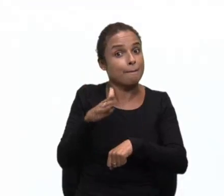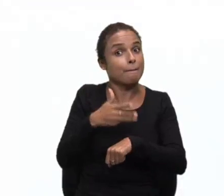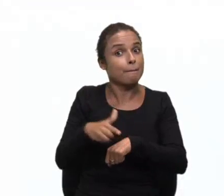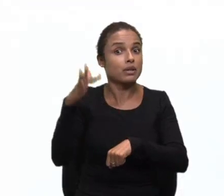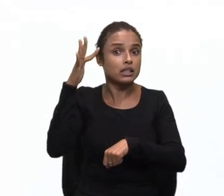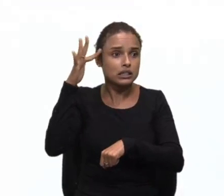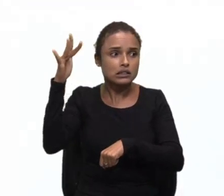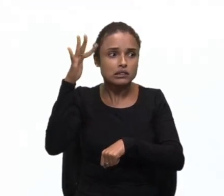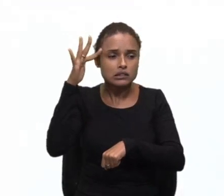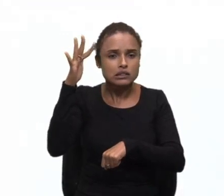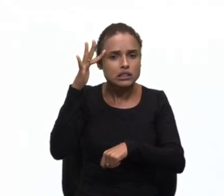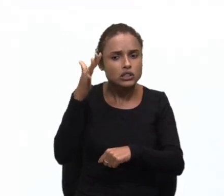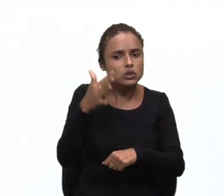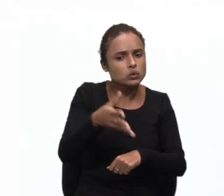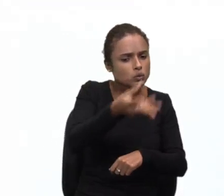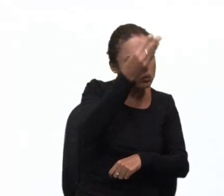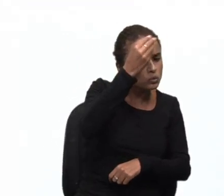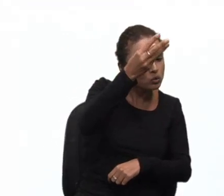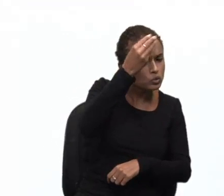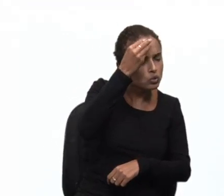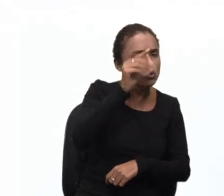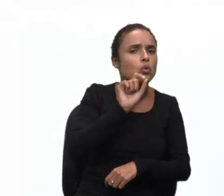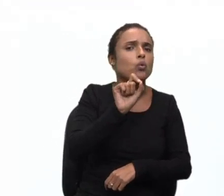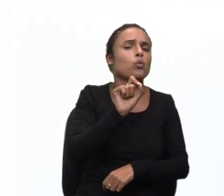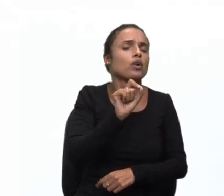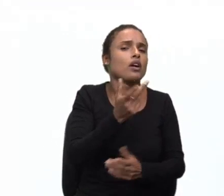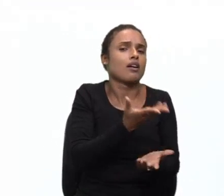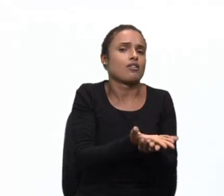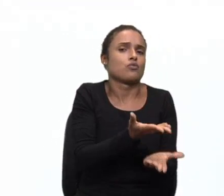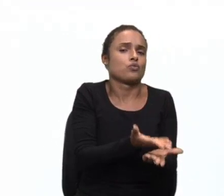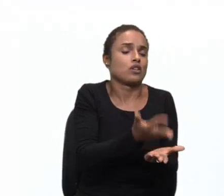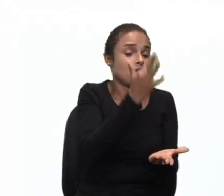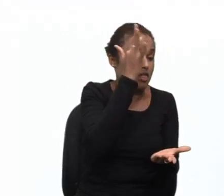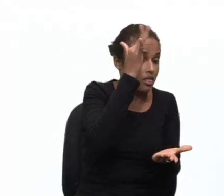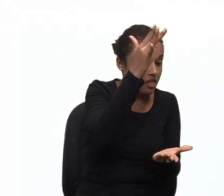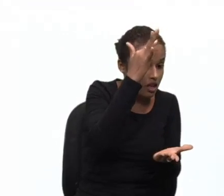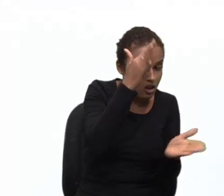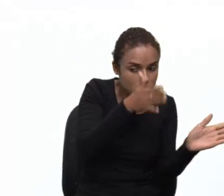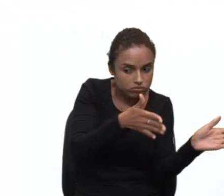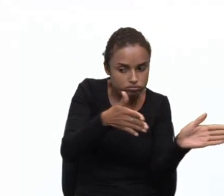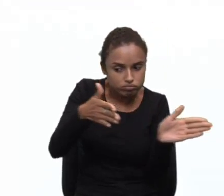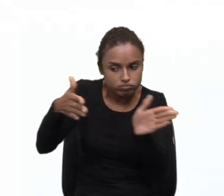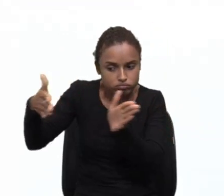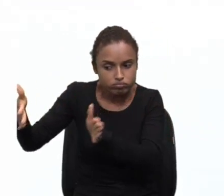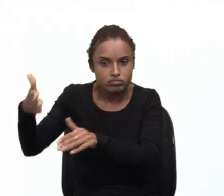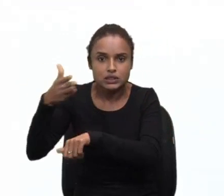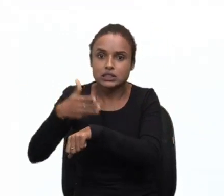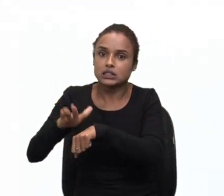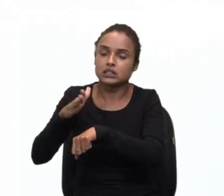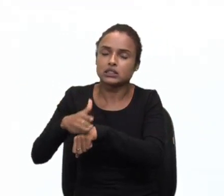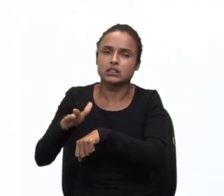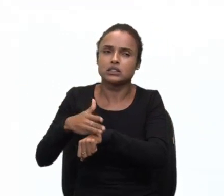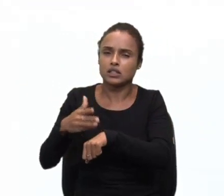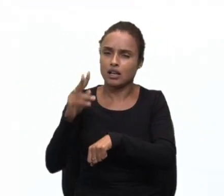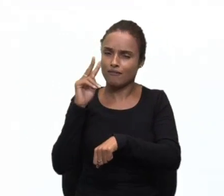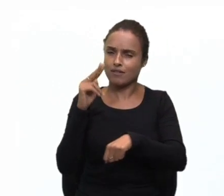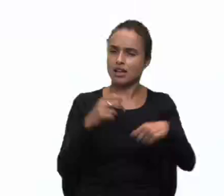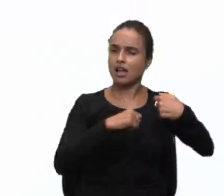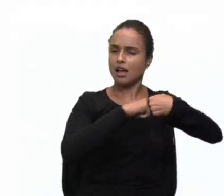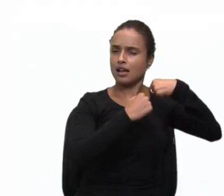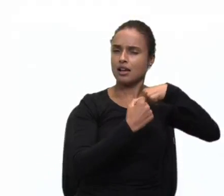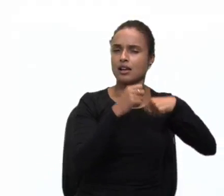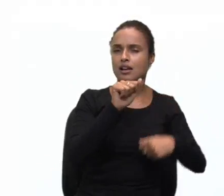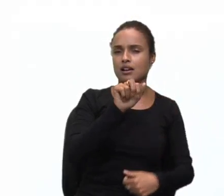aplicar o nosso conhecimento. Então, a gente viu durante toda a aula as articulações. Agora eu quero que a